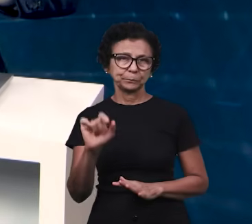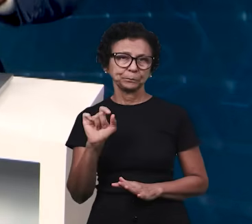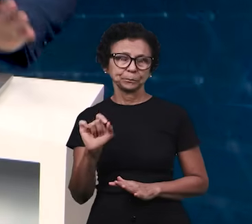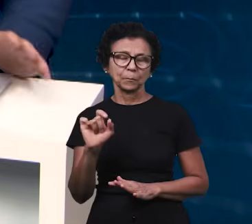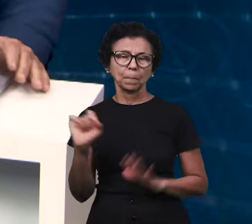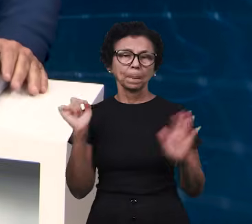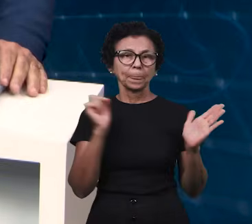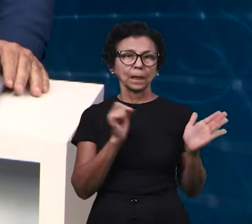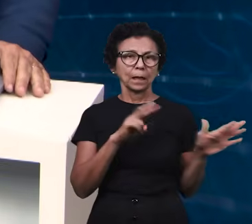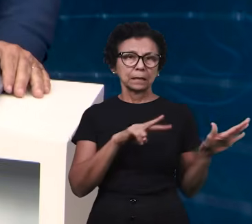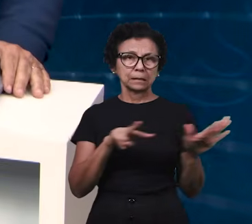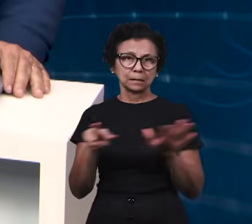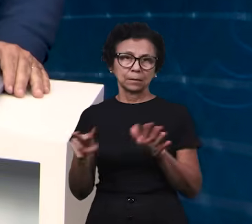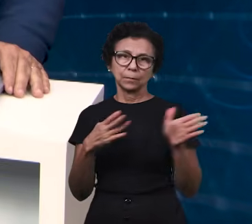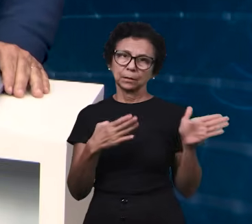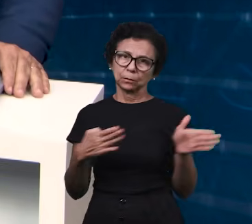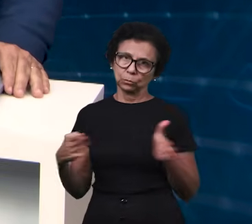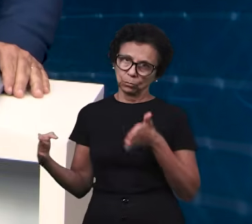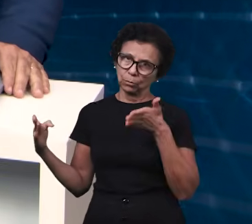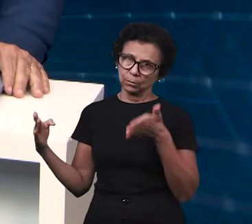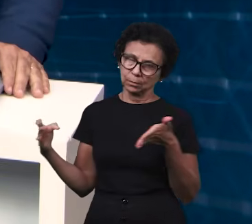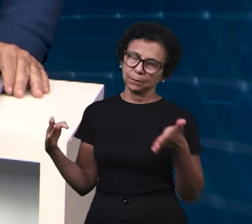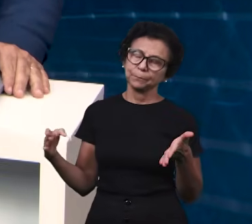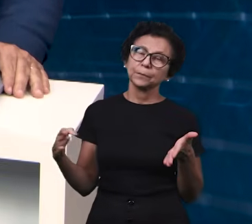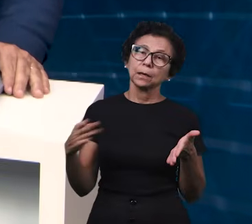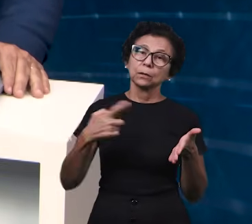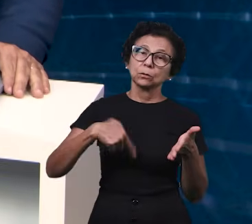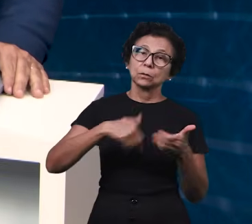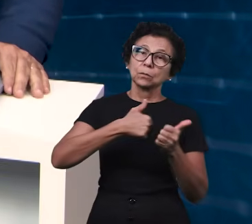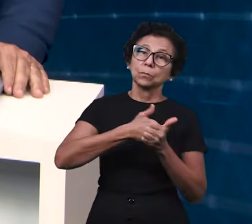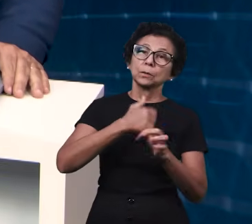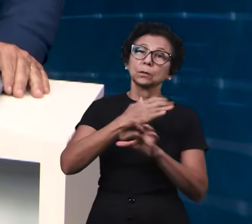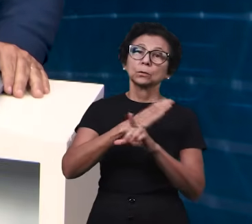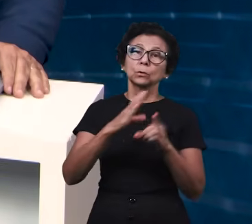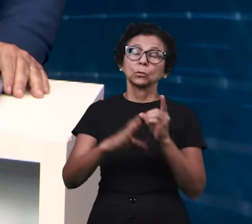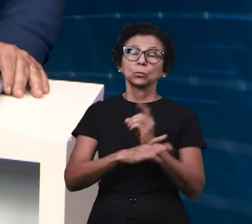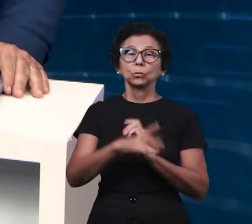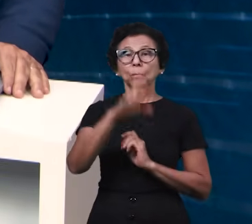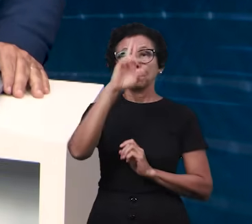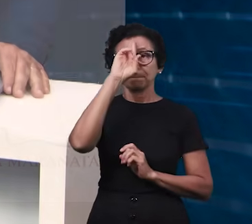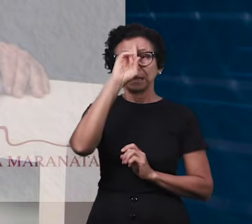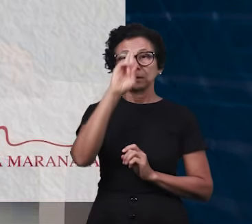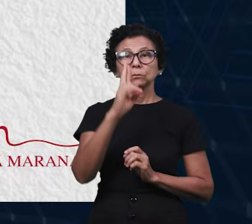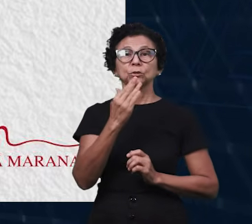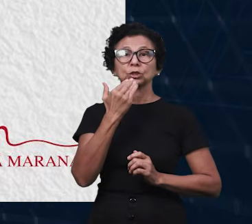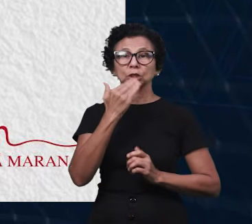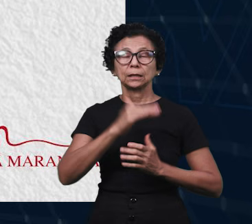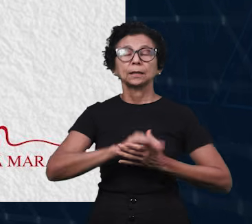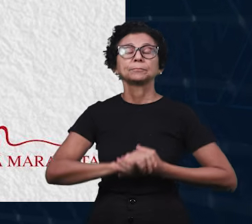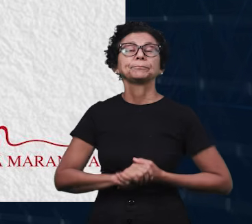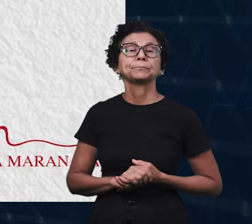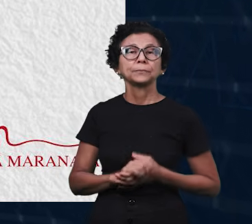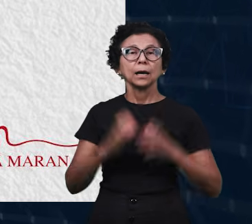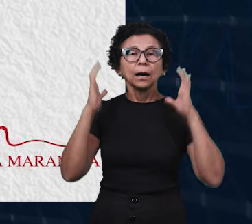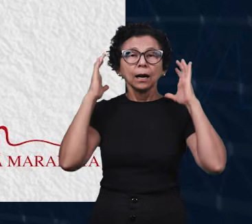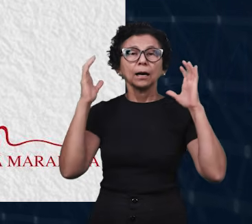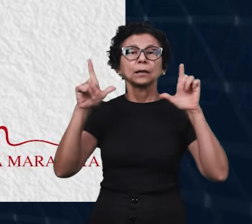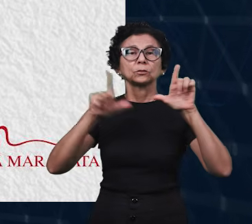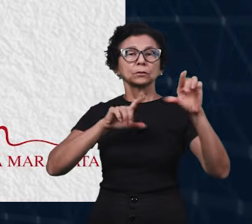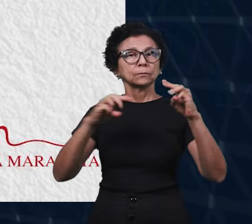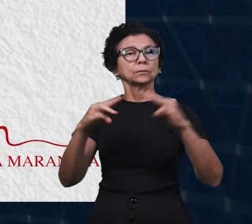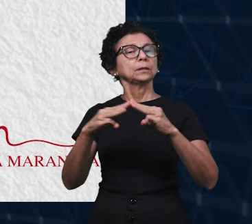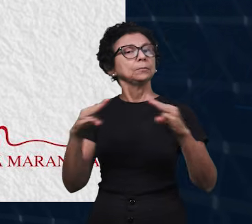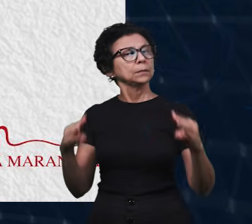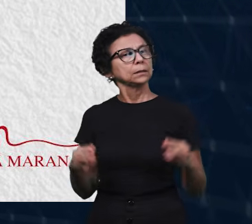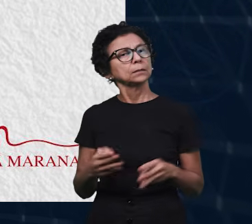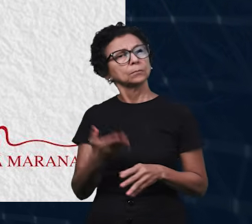antes eu quero falar o seguinte para você. Durante toda essa semana, nós estamos acompanhando aí os cultos ao meio-dia pela Rádio Manaim e